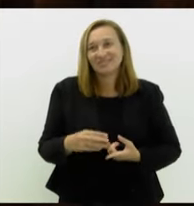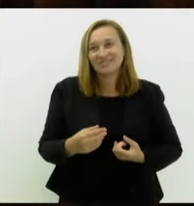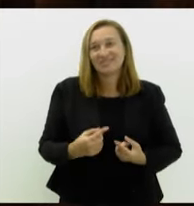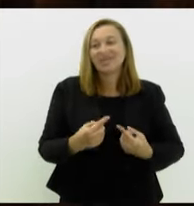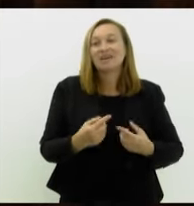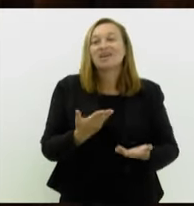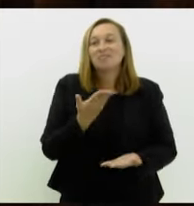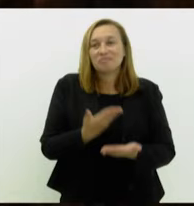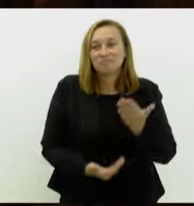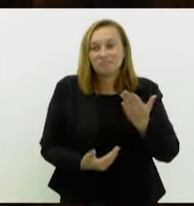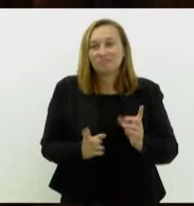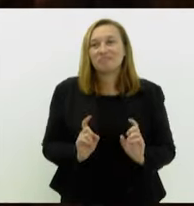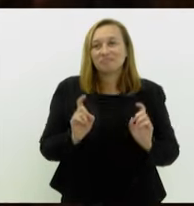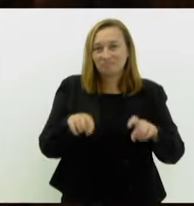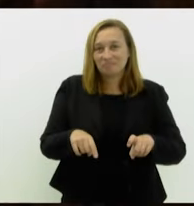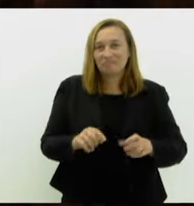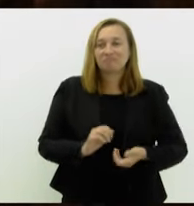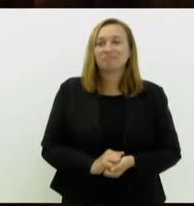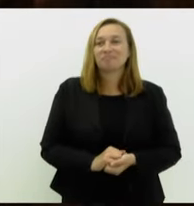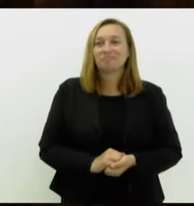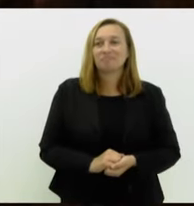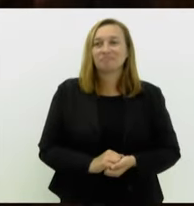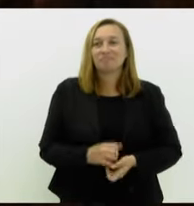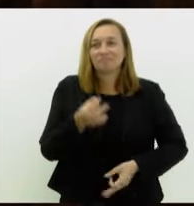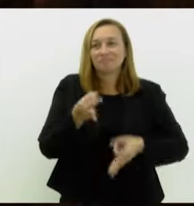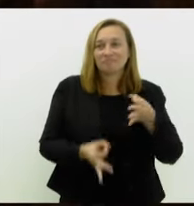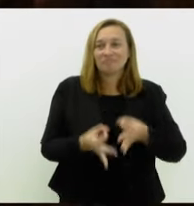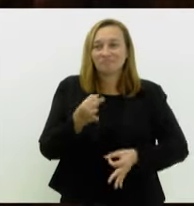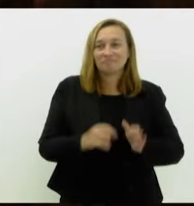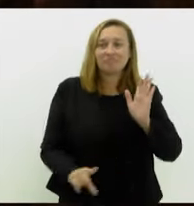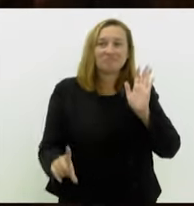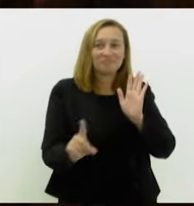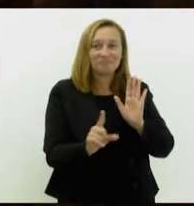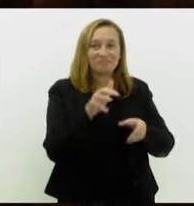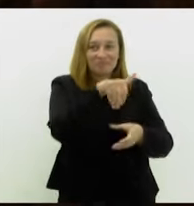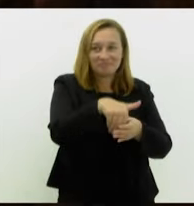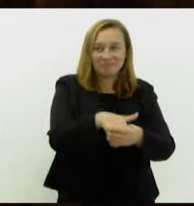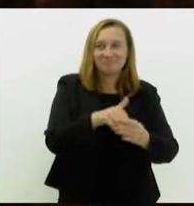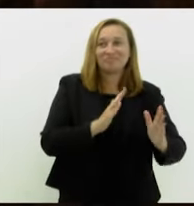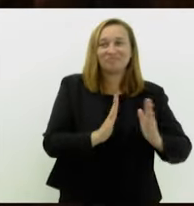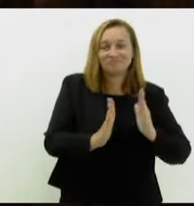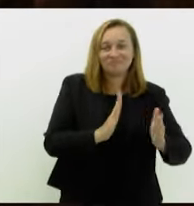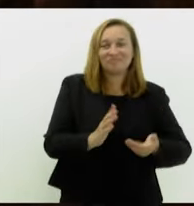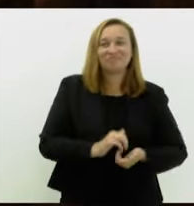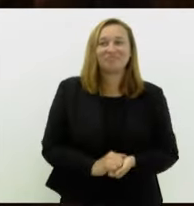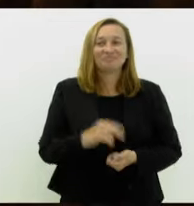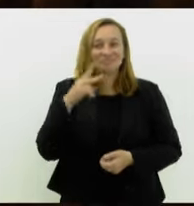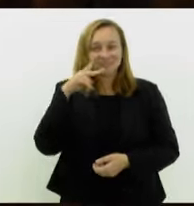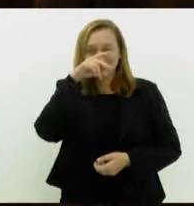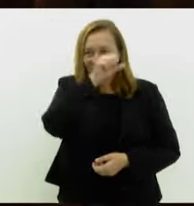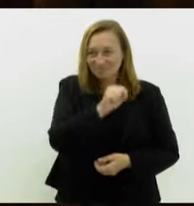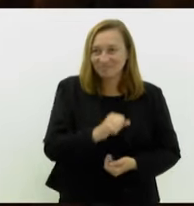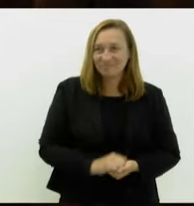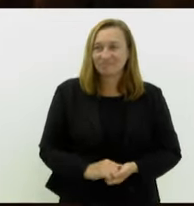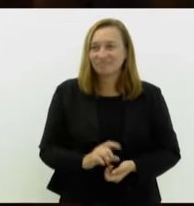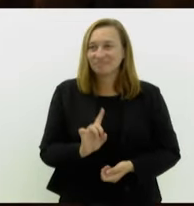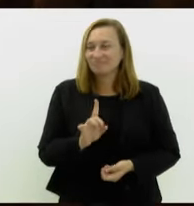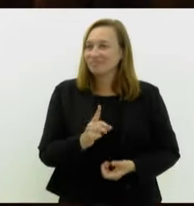mandato e assim deve ser a justiça eleitoral tem dado mostras muito fortes de que não vai arredar